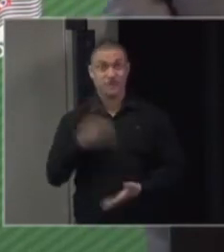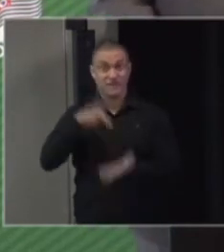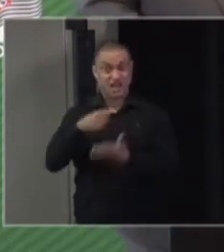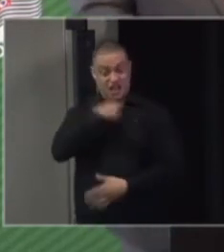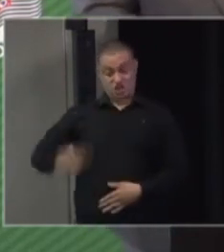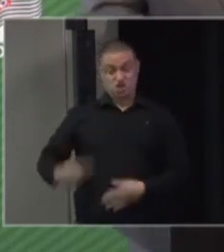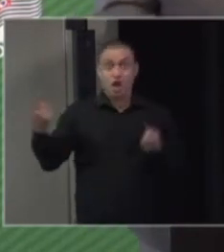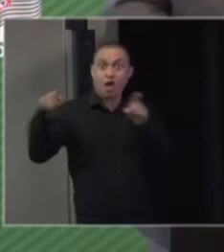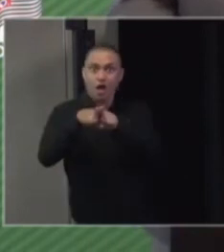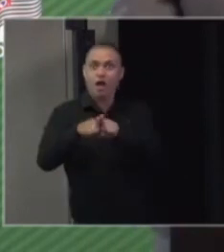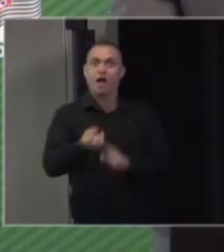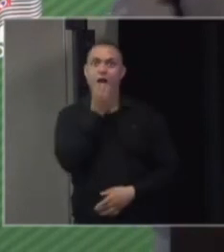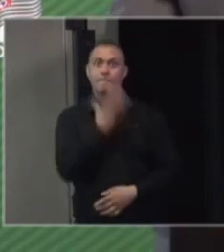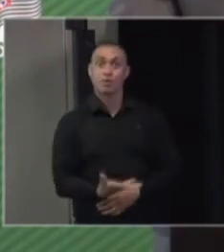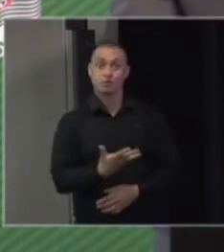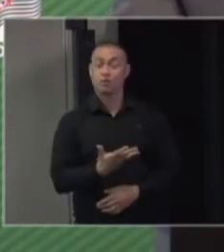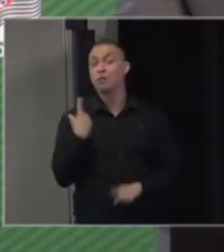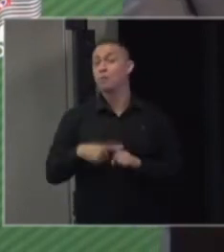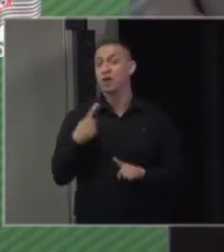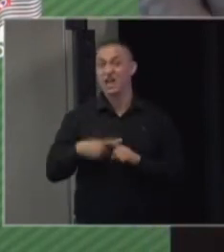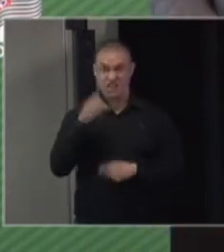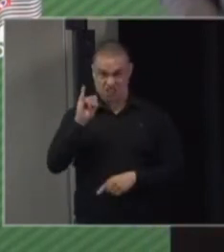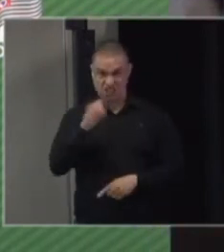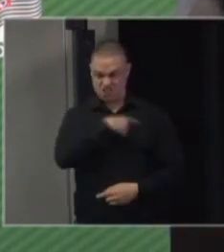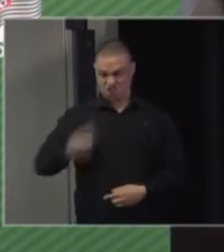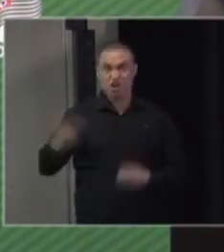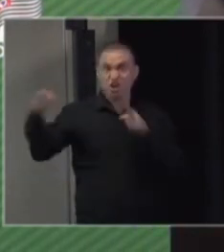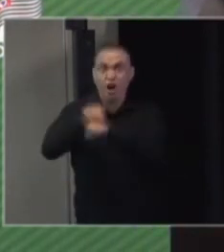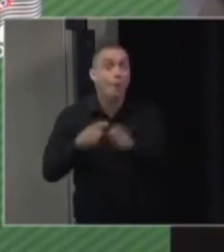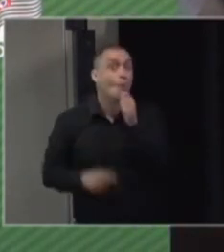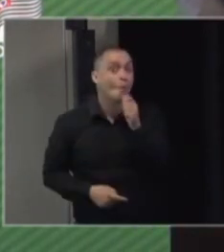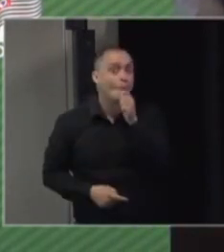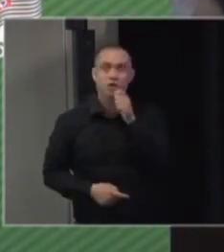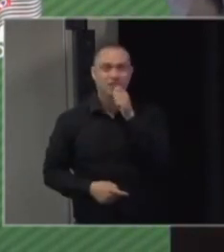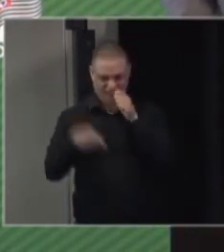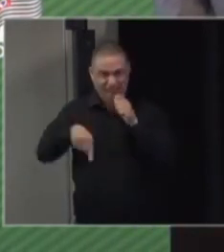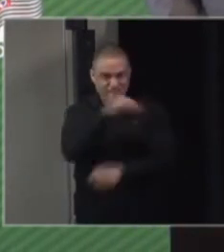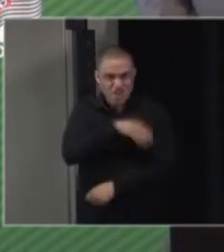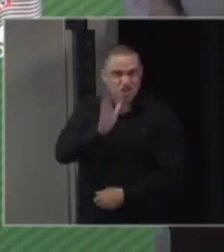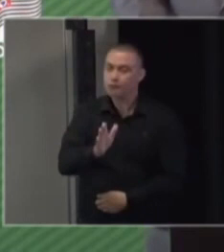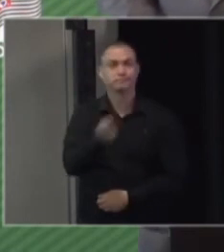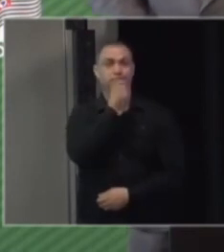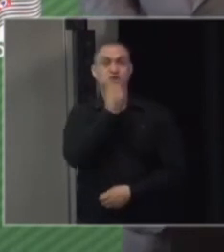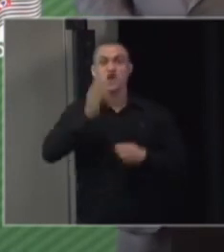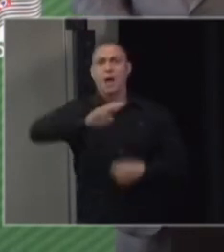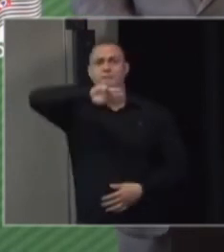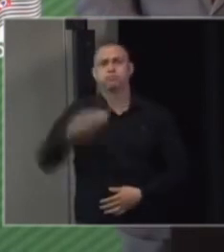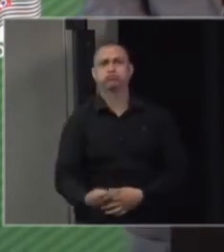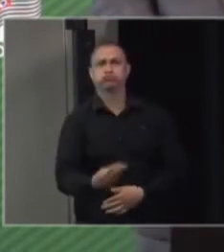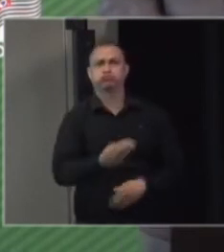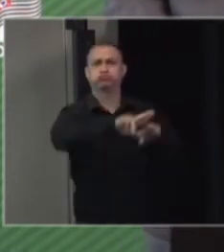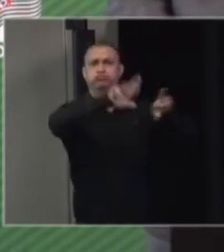virtude, porque se isso não tivesse acontecido, nós não estaríamos com milhões de doses